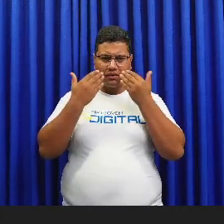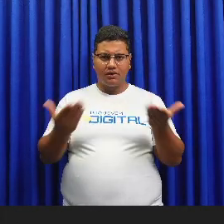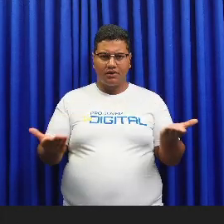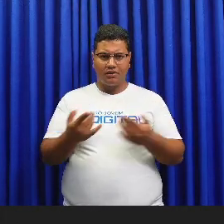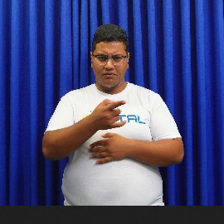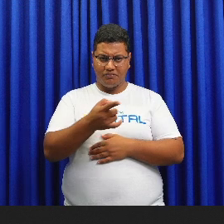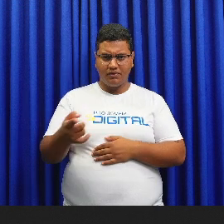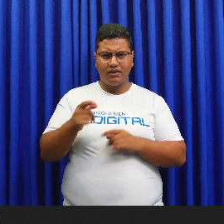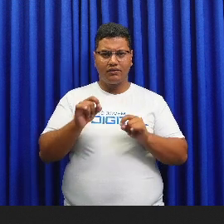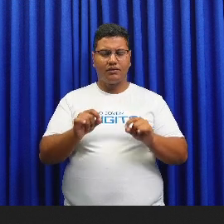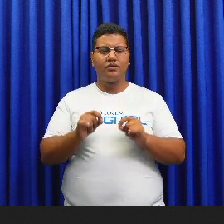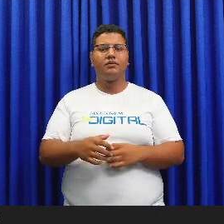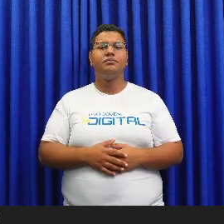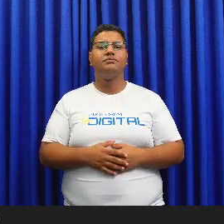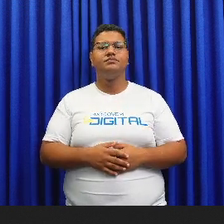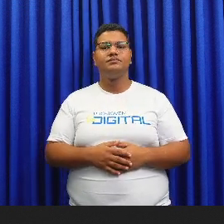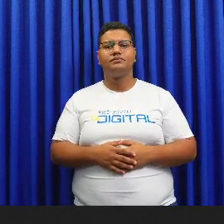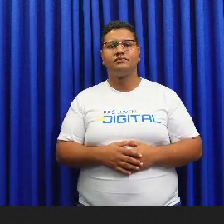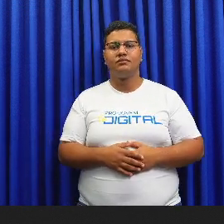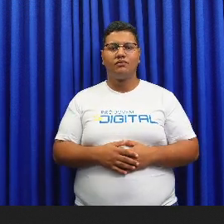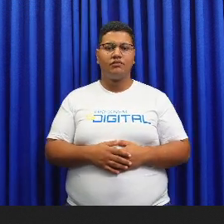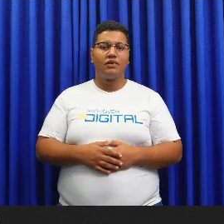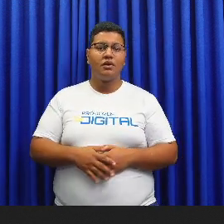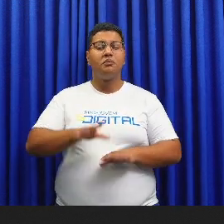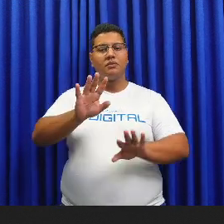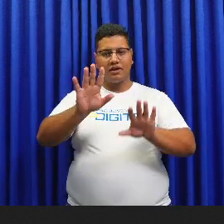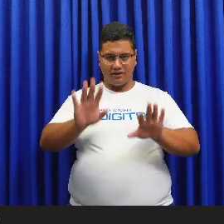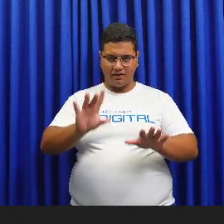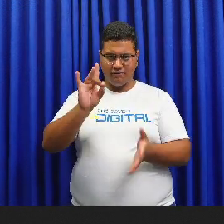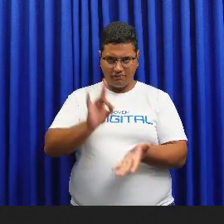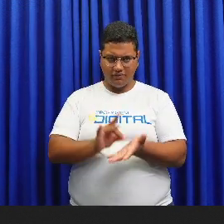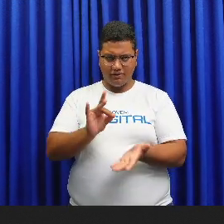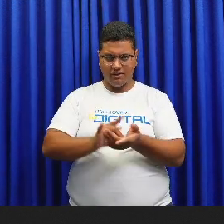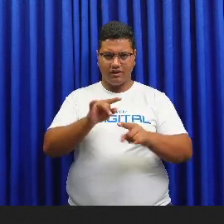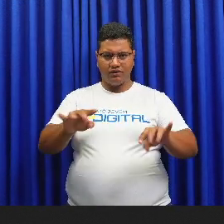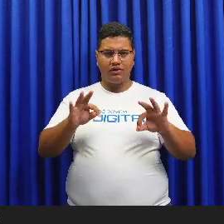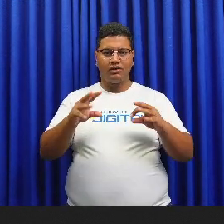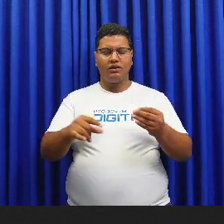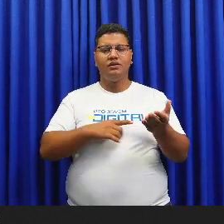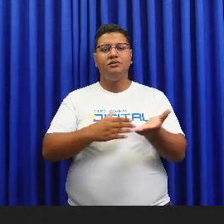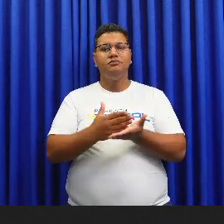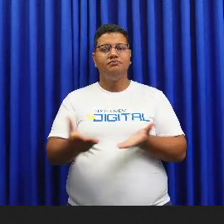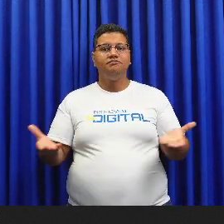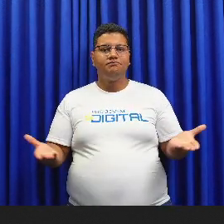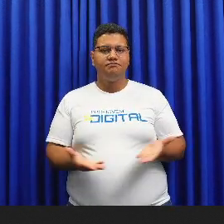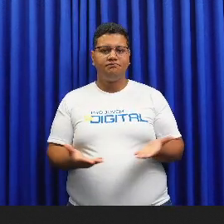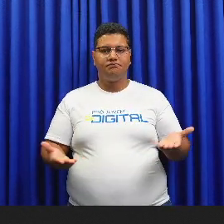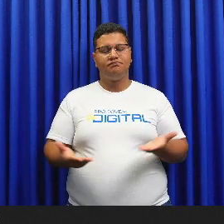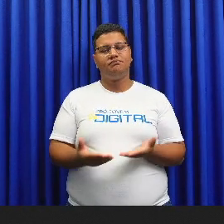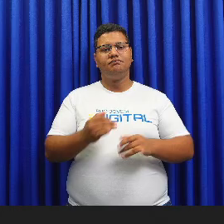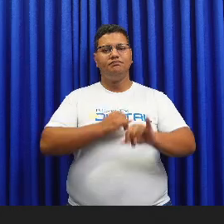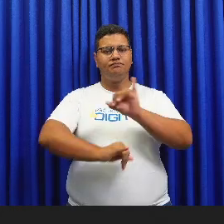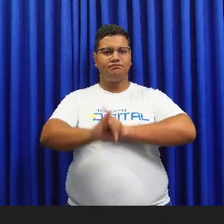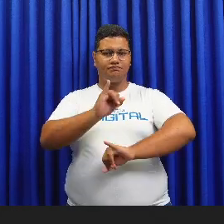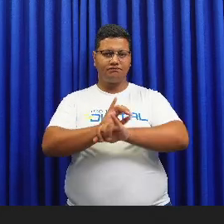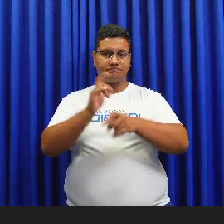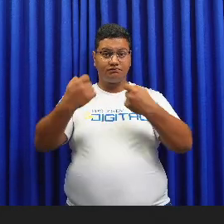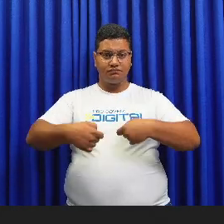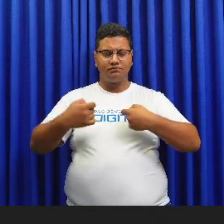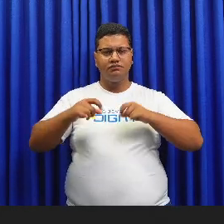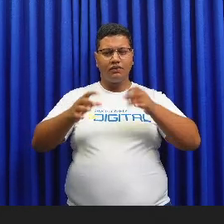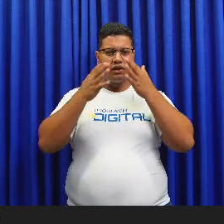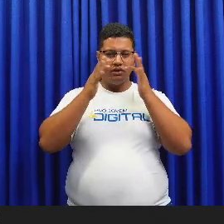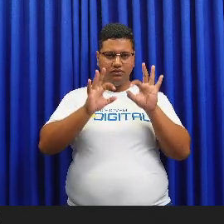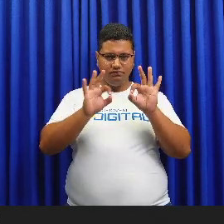aqui para você? Porque justamente você que está nessa iniciação da internet, você precisa